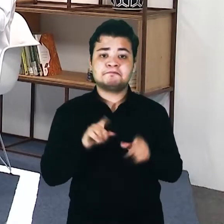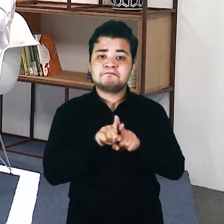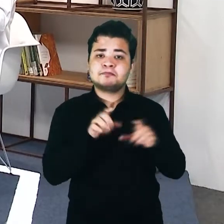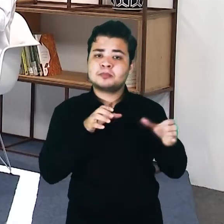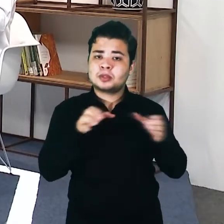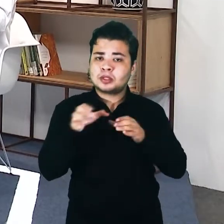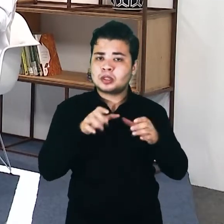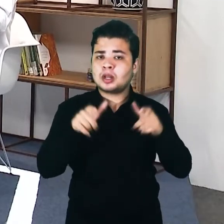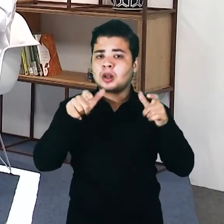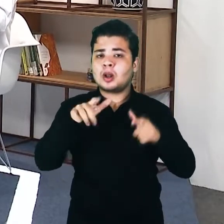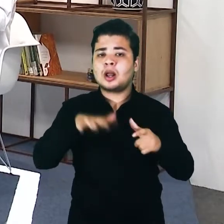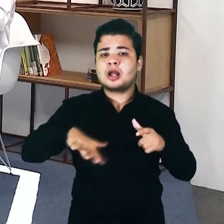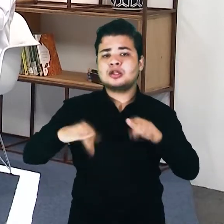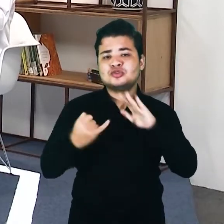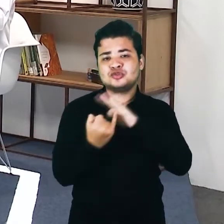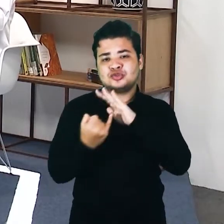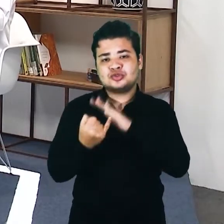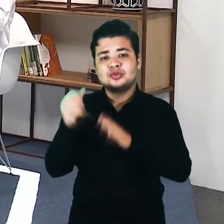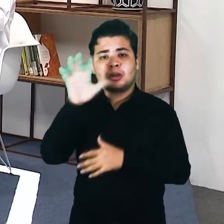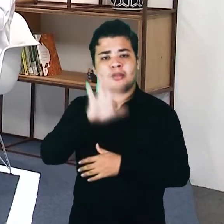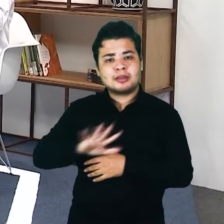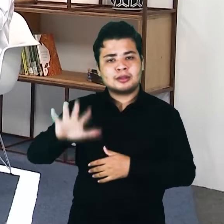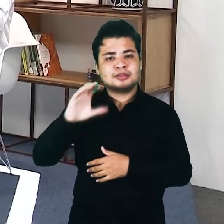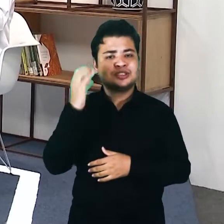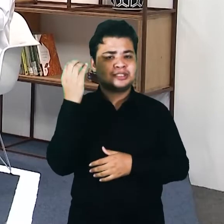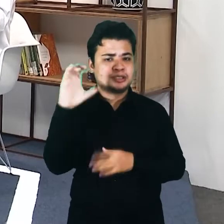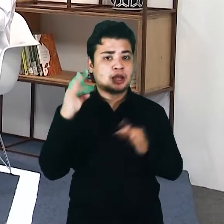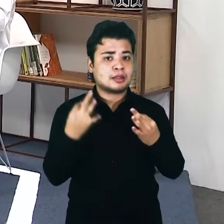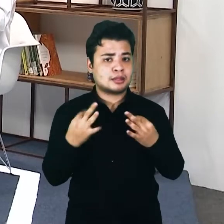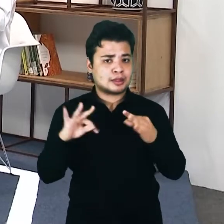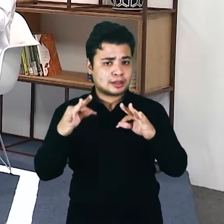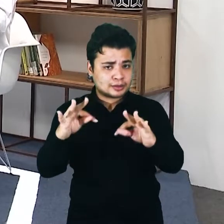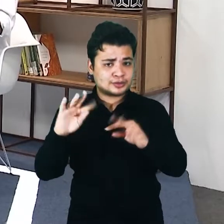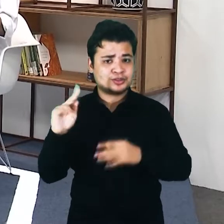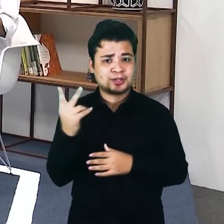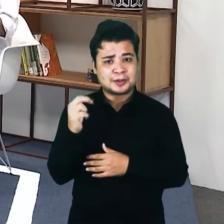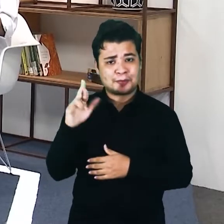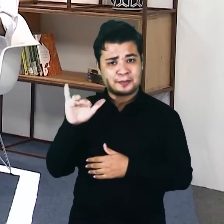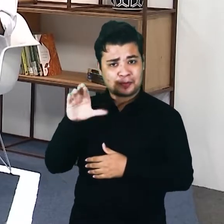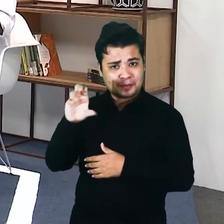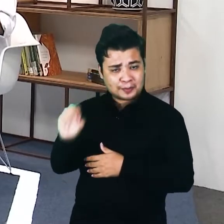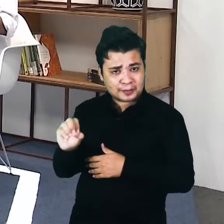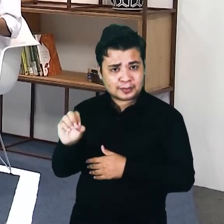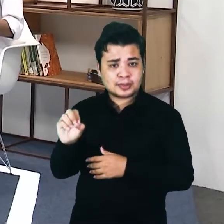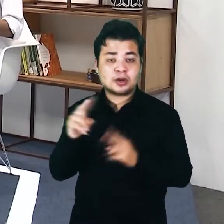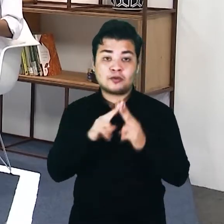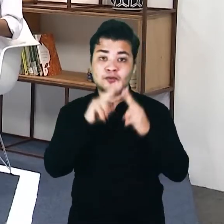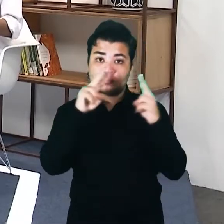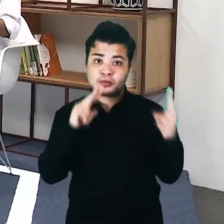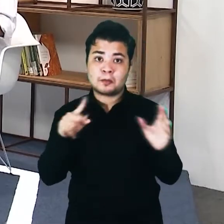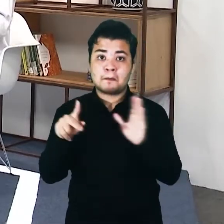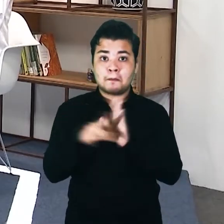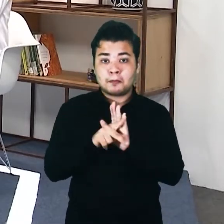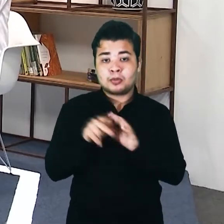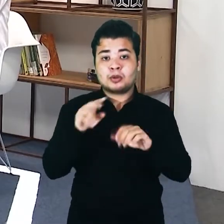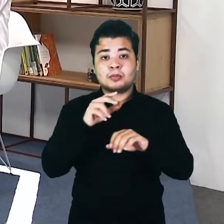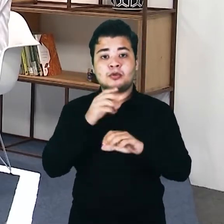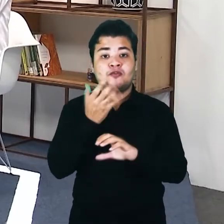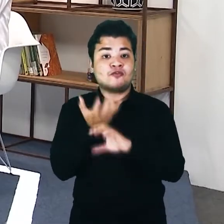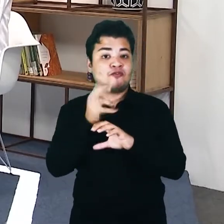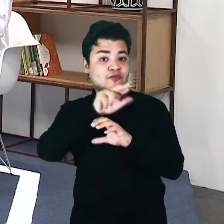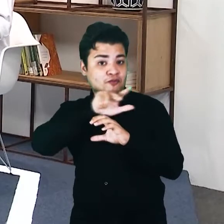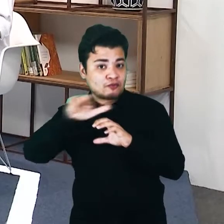Instituto Nacional de Ciências e Tecnologia, Herbário Virtual da Flora e dos Fungos. Seja